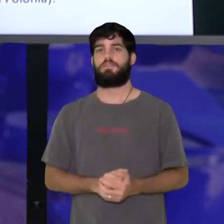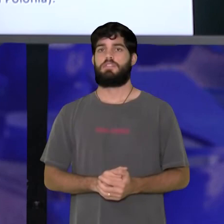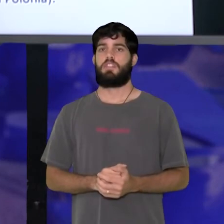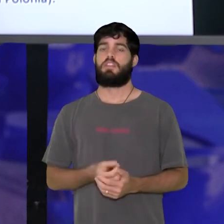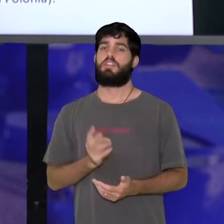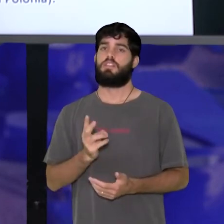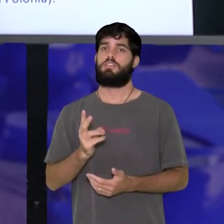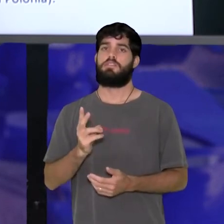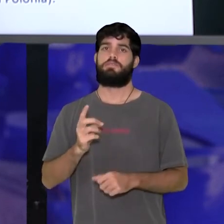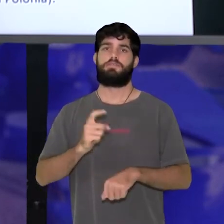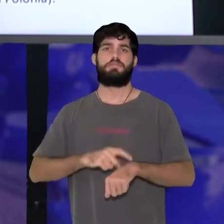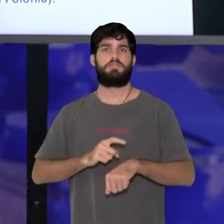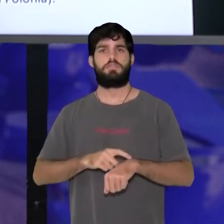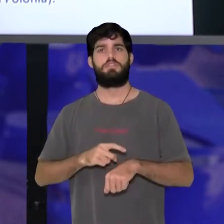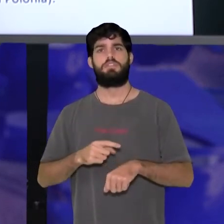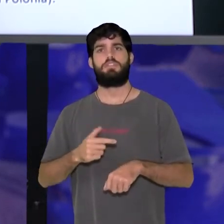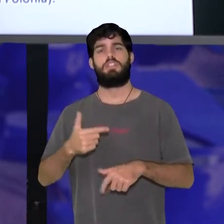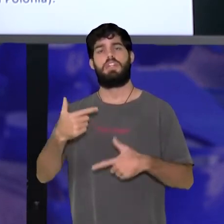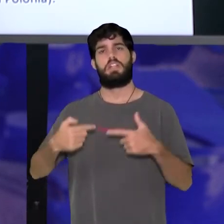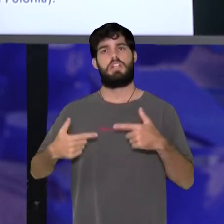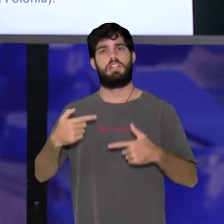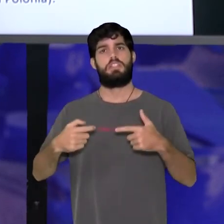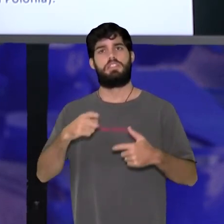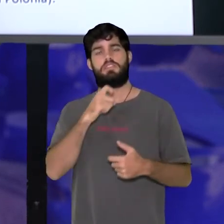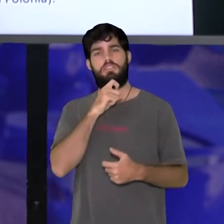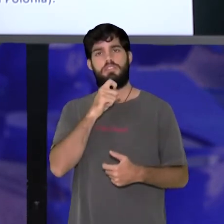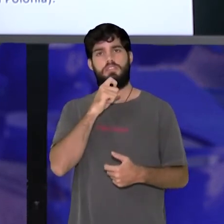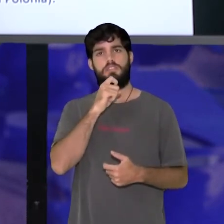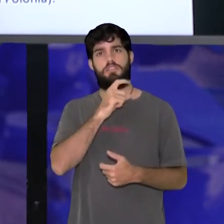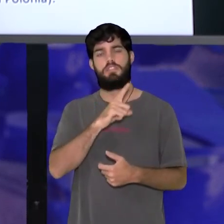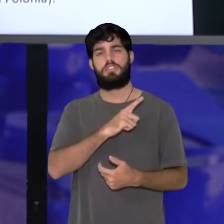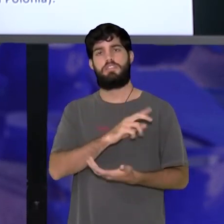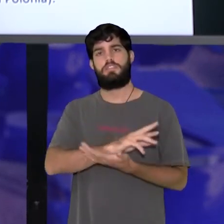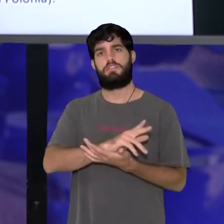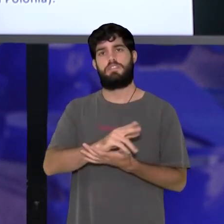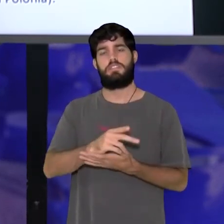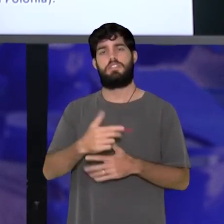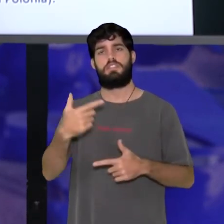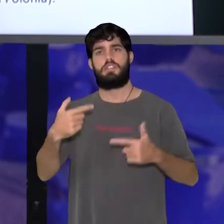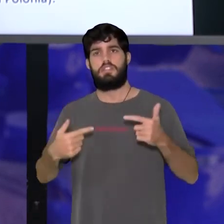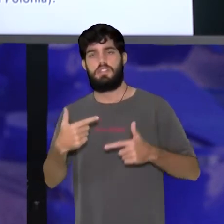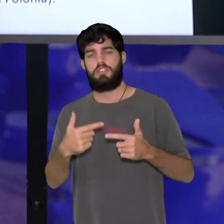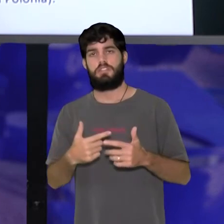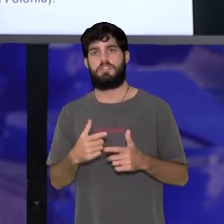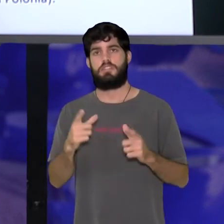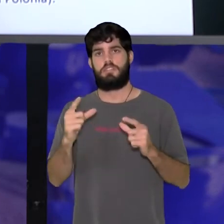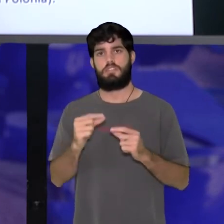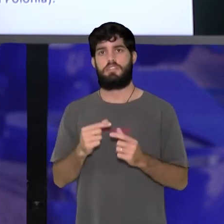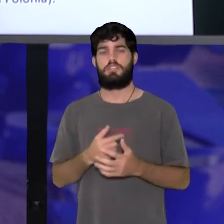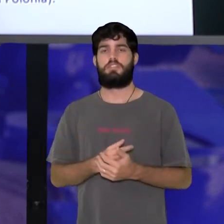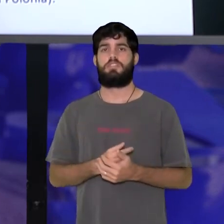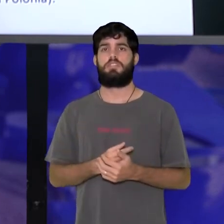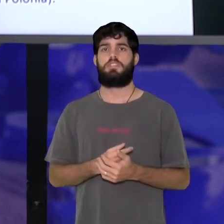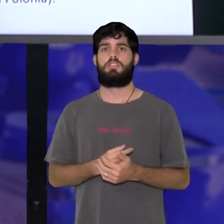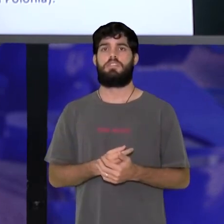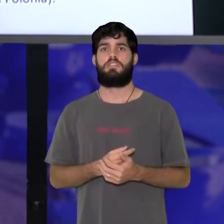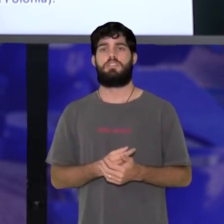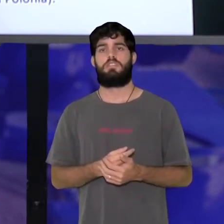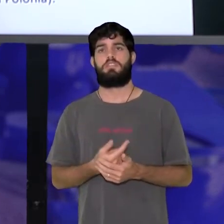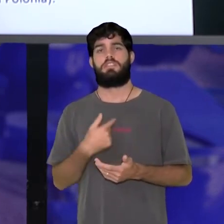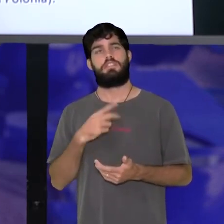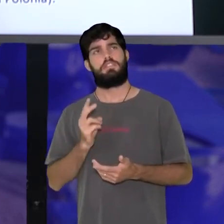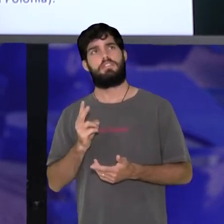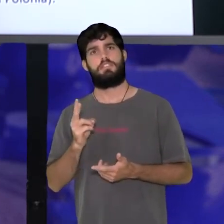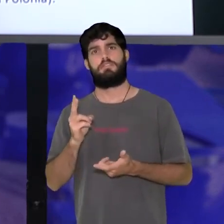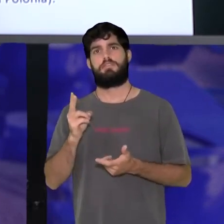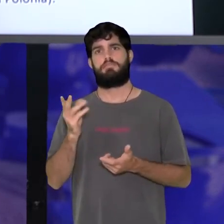da Guerra Fria, houve diversas guerras menores que reproduziam de alguma maneira